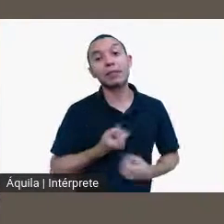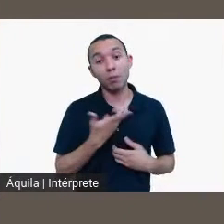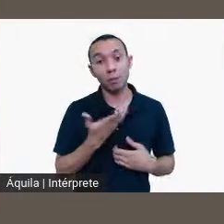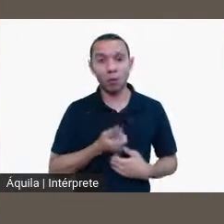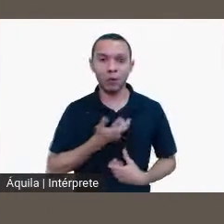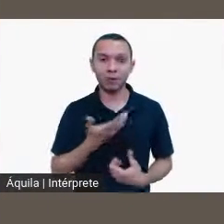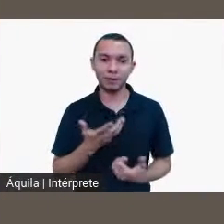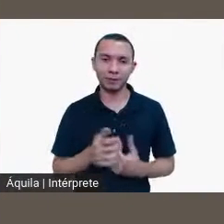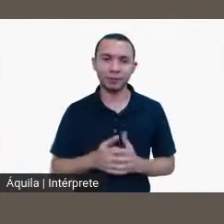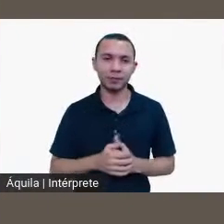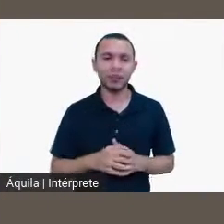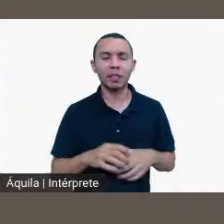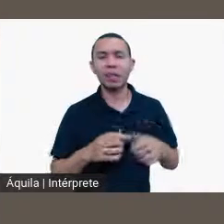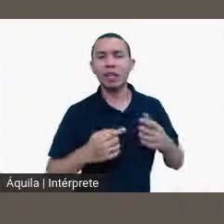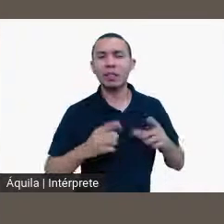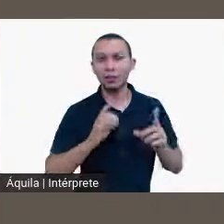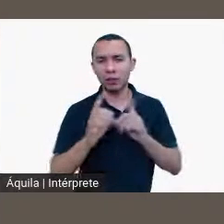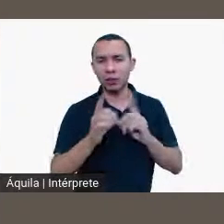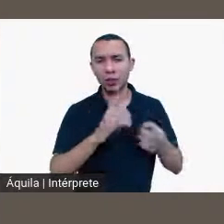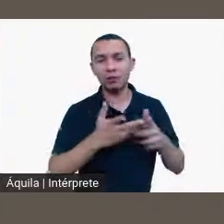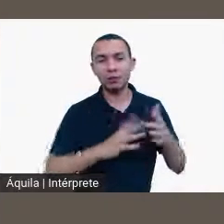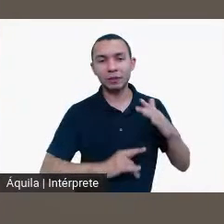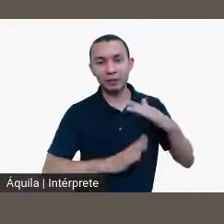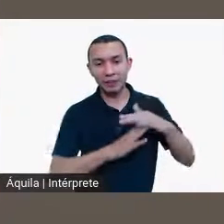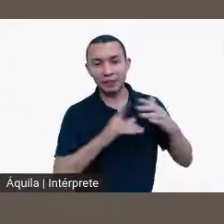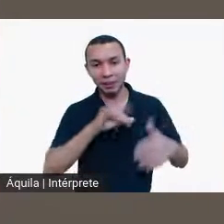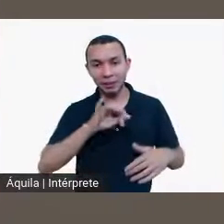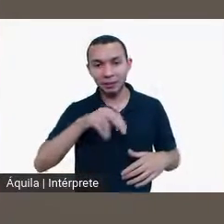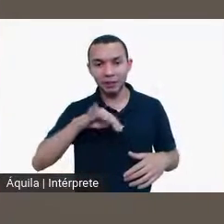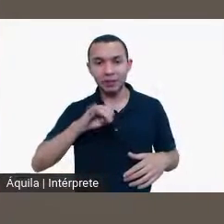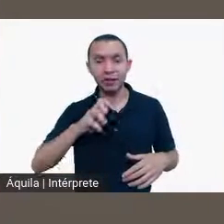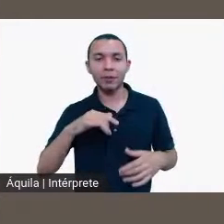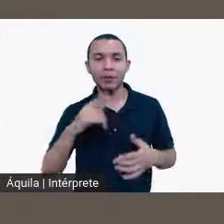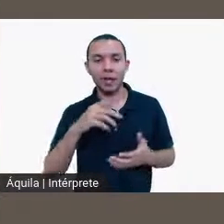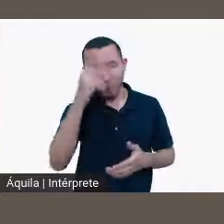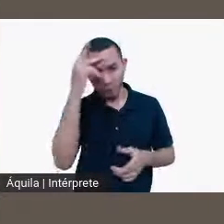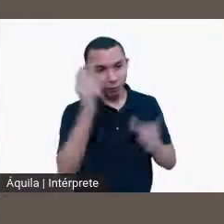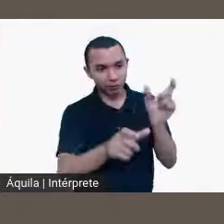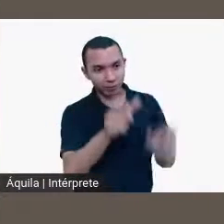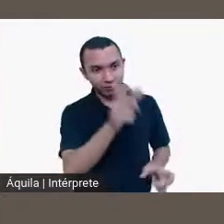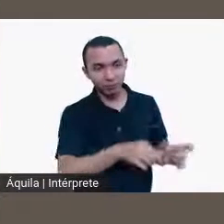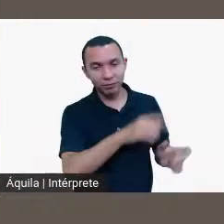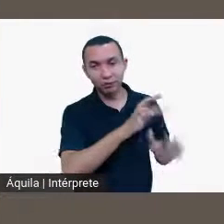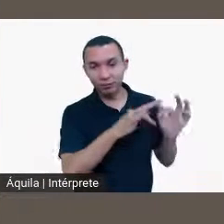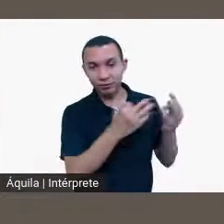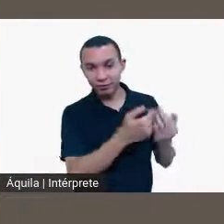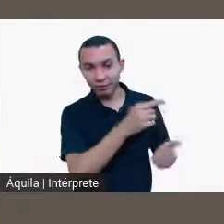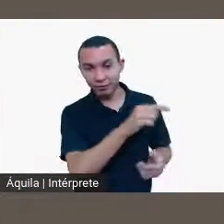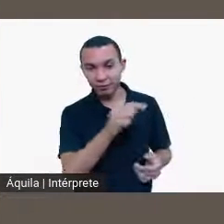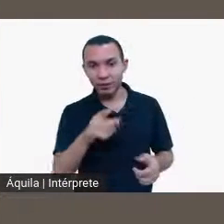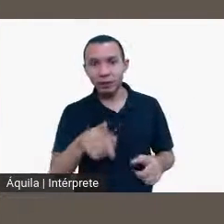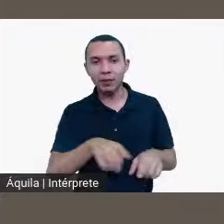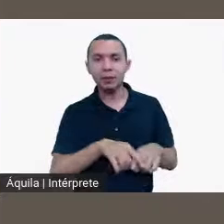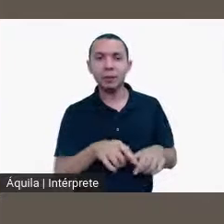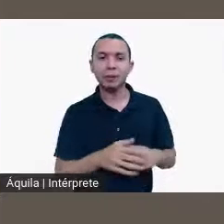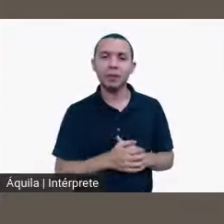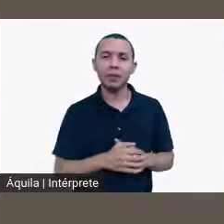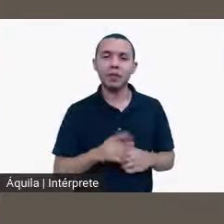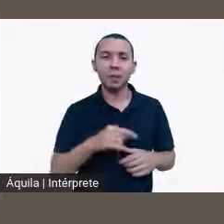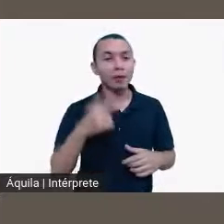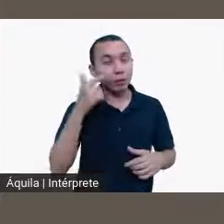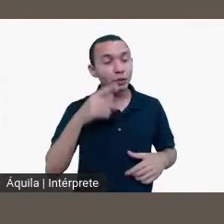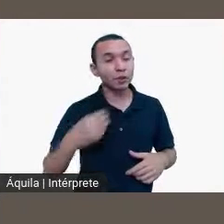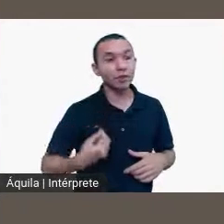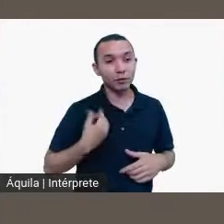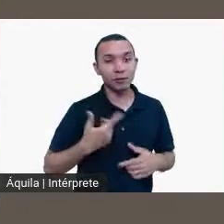Para dialogar com o limite, procuro narrativa dos herdeiros das oligarquias ou de uma sensibilidade decadentista sobrevivente no século